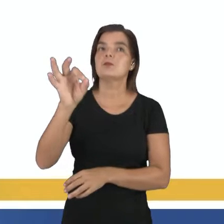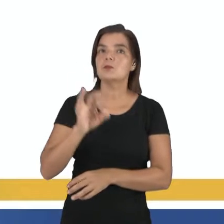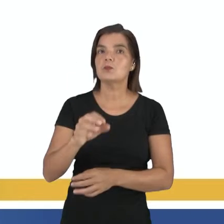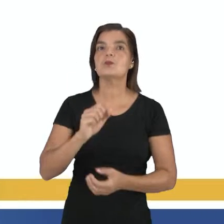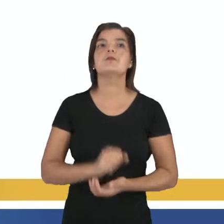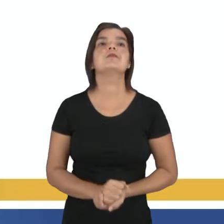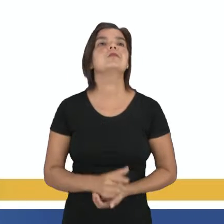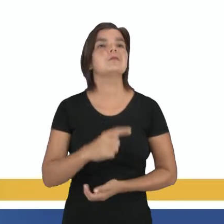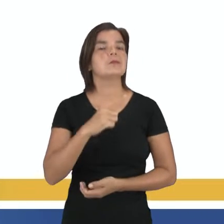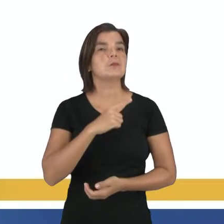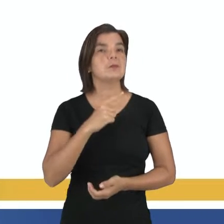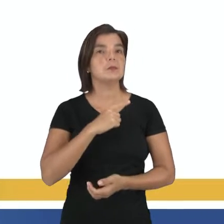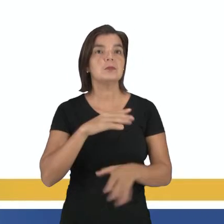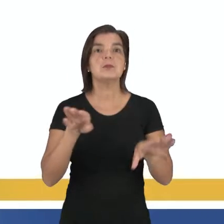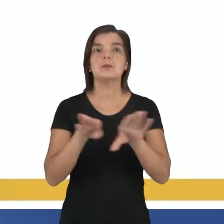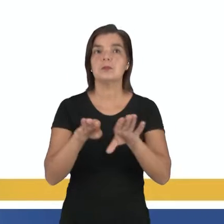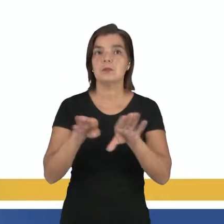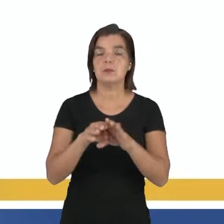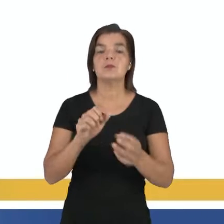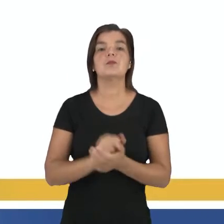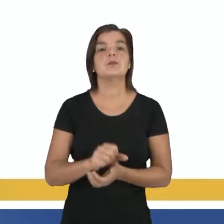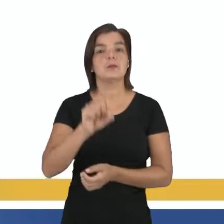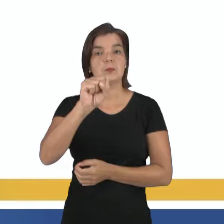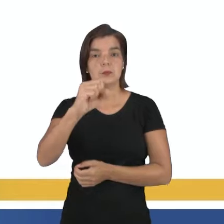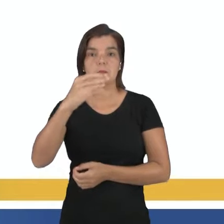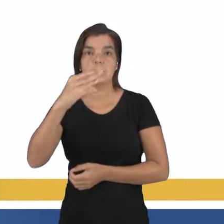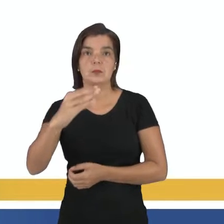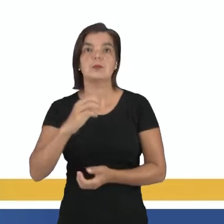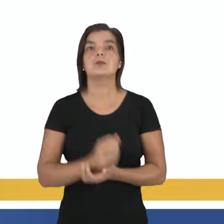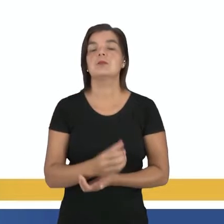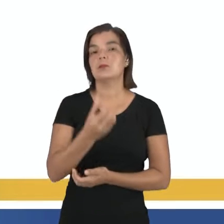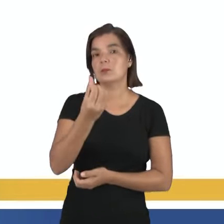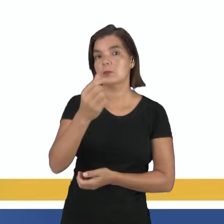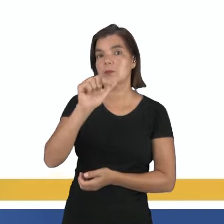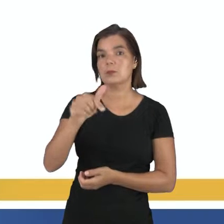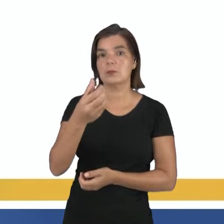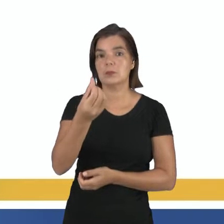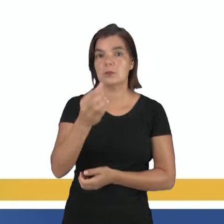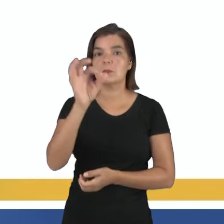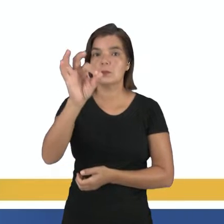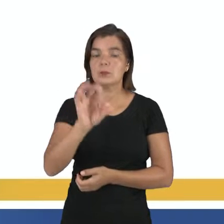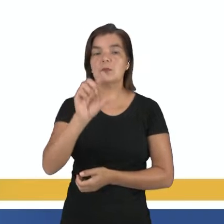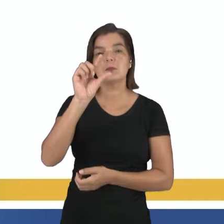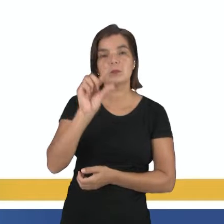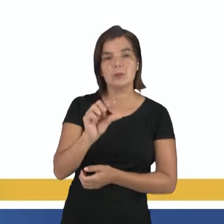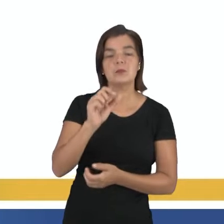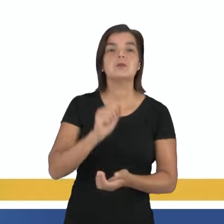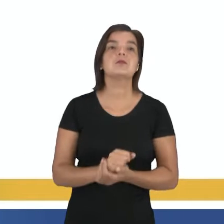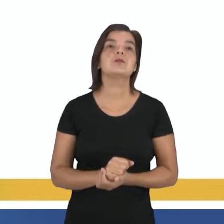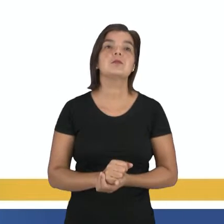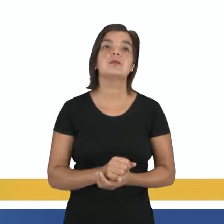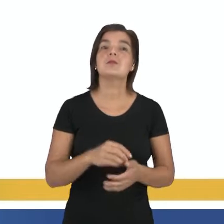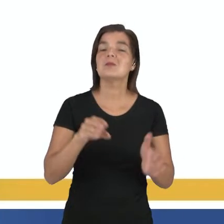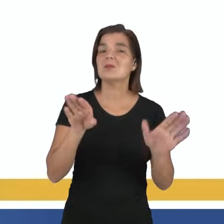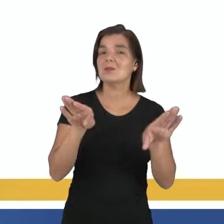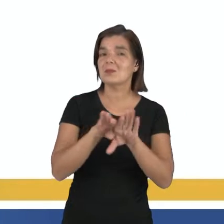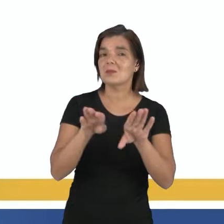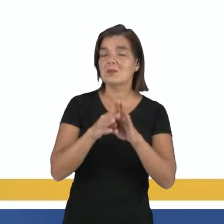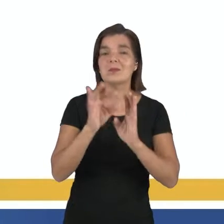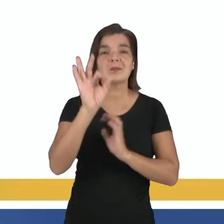20,7% teve a maior taxa e Santa Catarina, 6,6% a menor. A taxa de desemprego foi